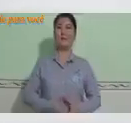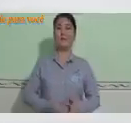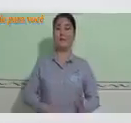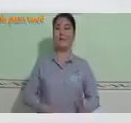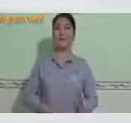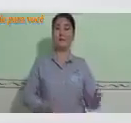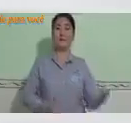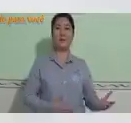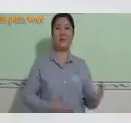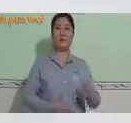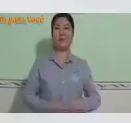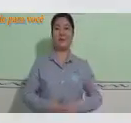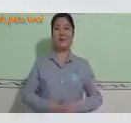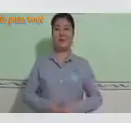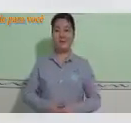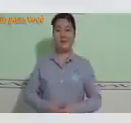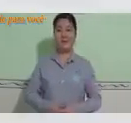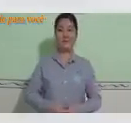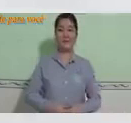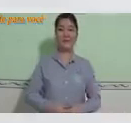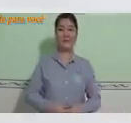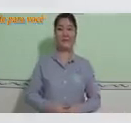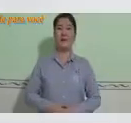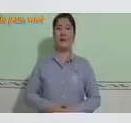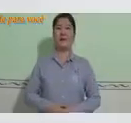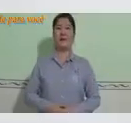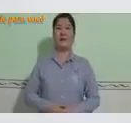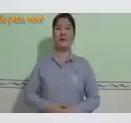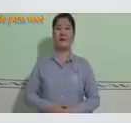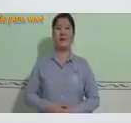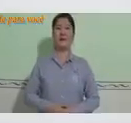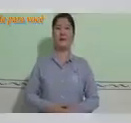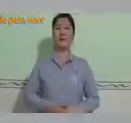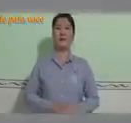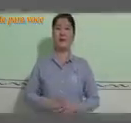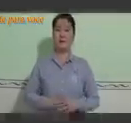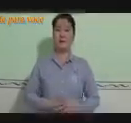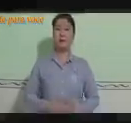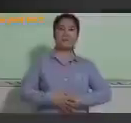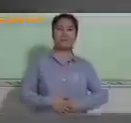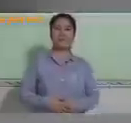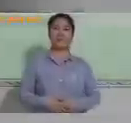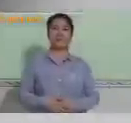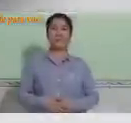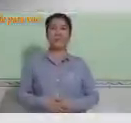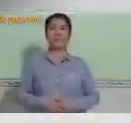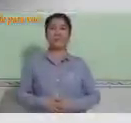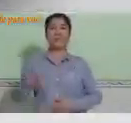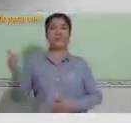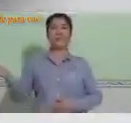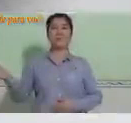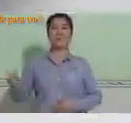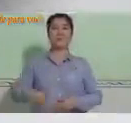Existem exames que devem ser realizados por ambos, como exame de sangue, por exemplo, e outros que exames